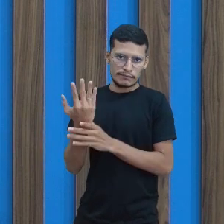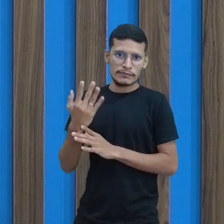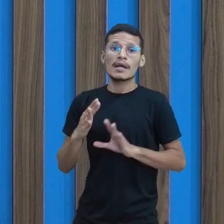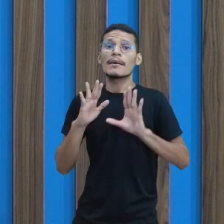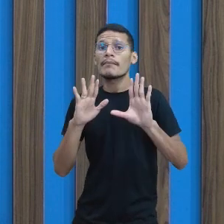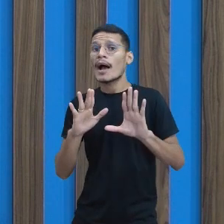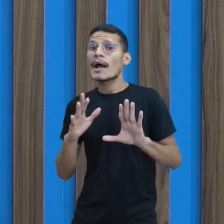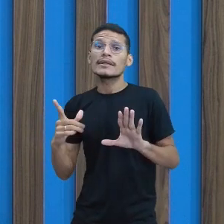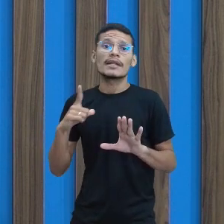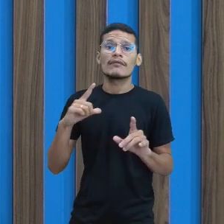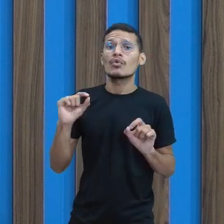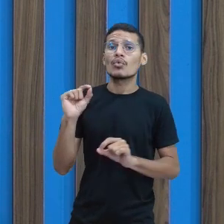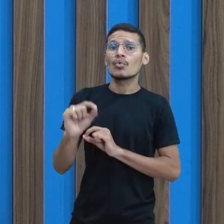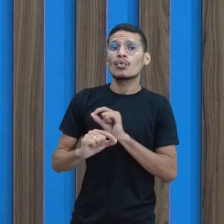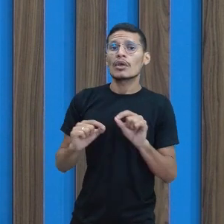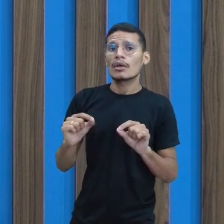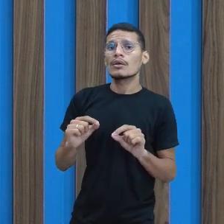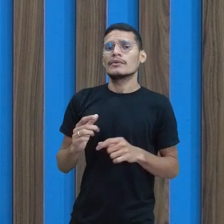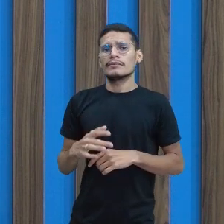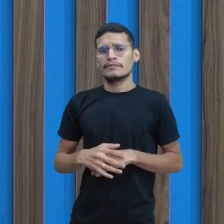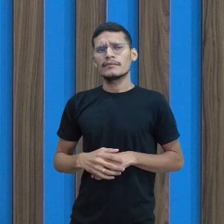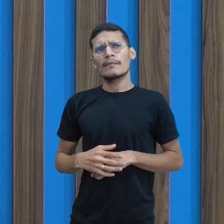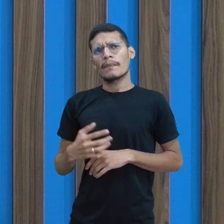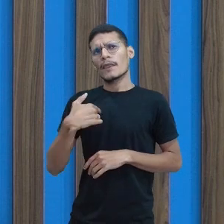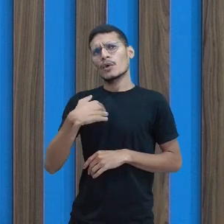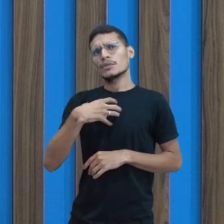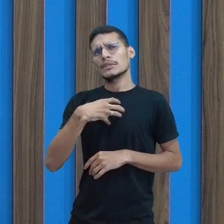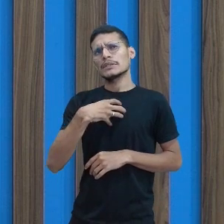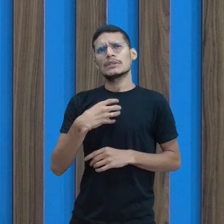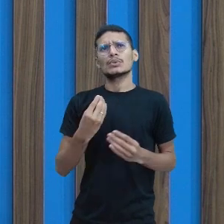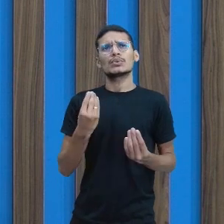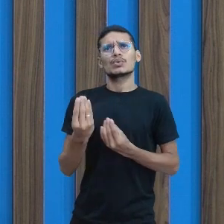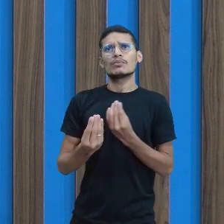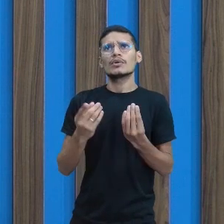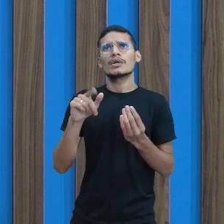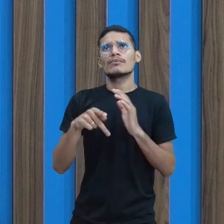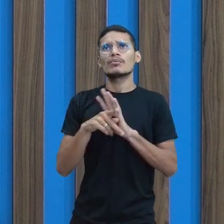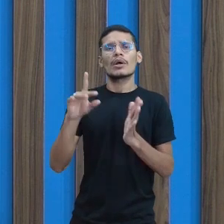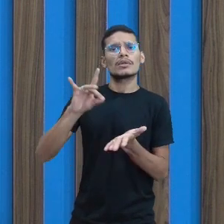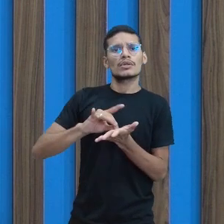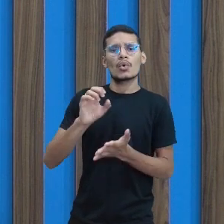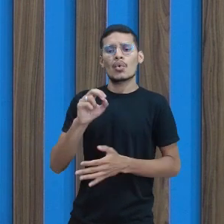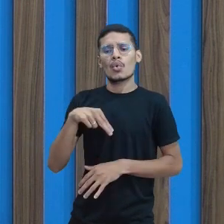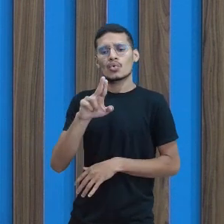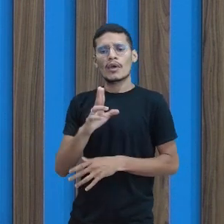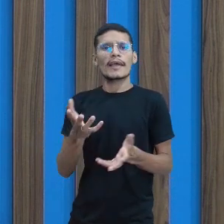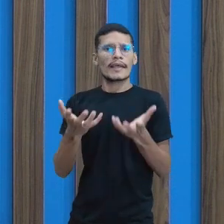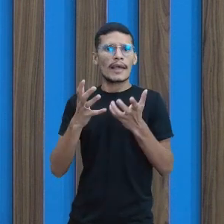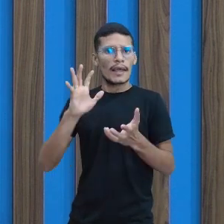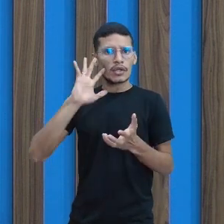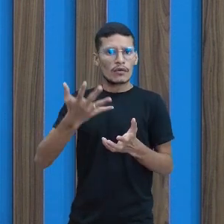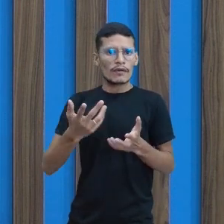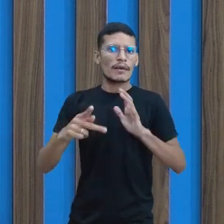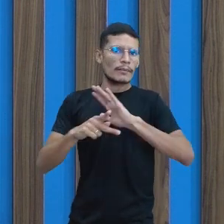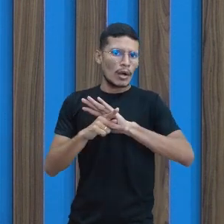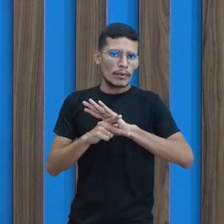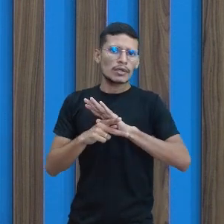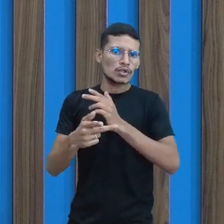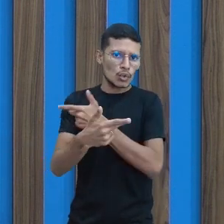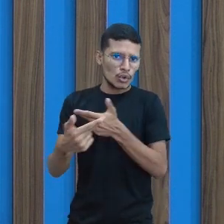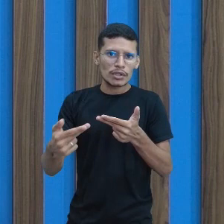Então gerou, assim, eu sinto como se, na realidade, a ONU quis resolver o negócio numa canetada lá,